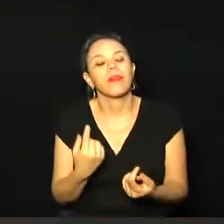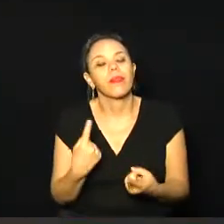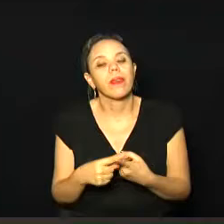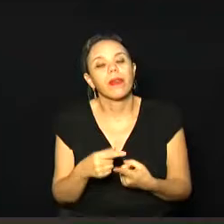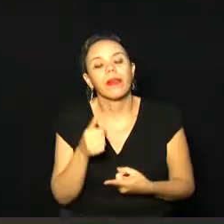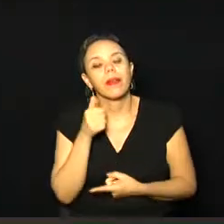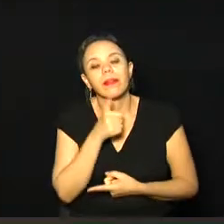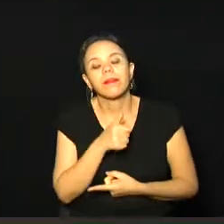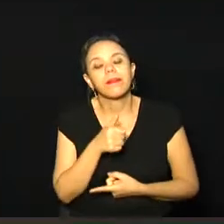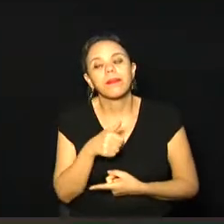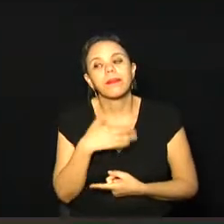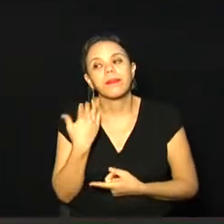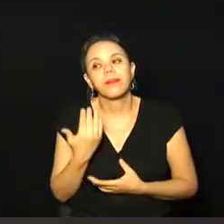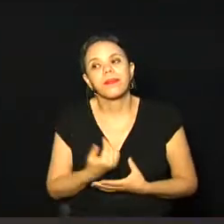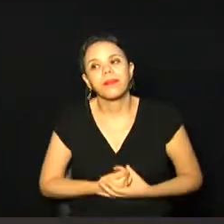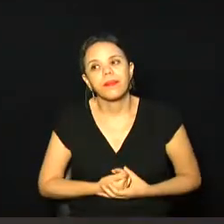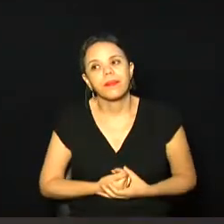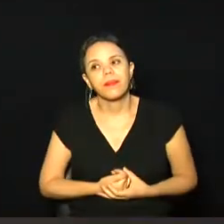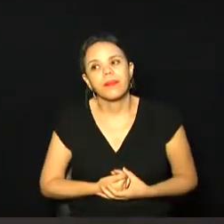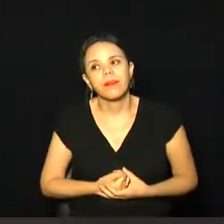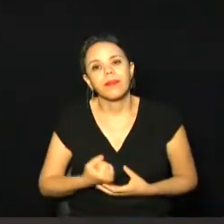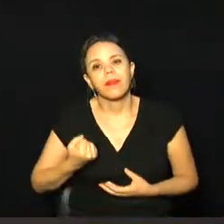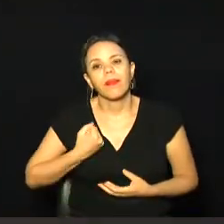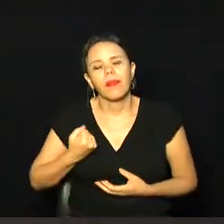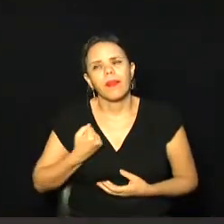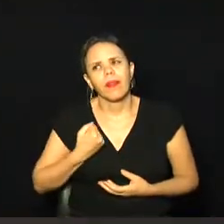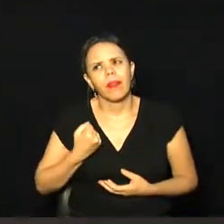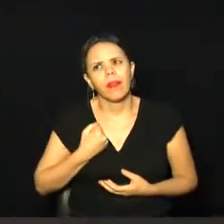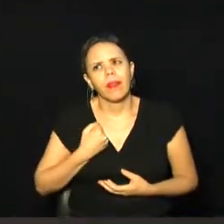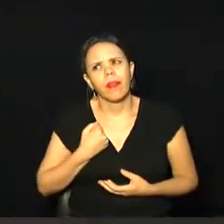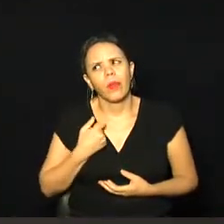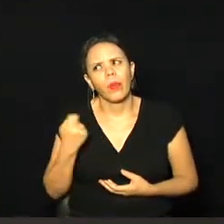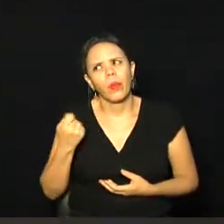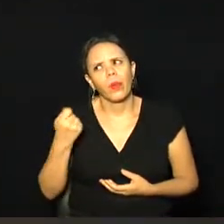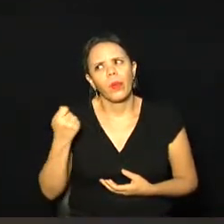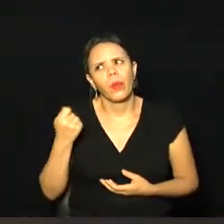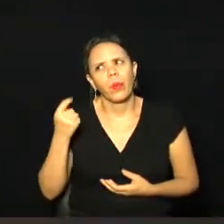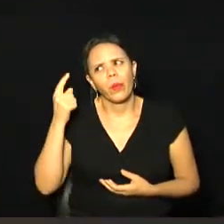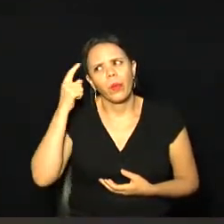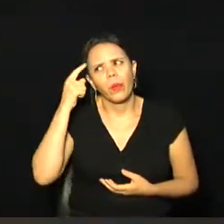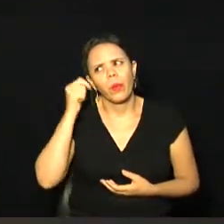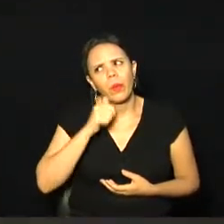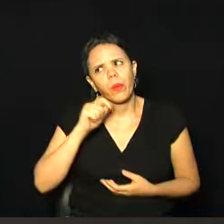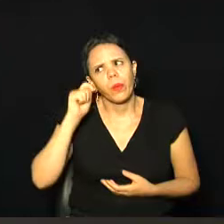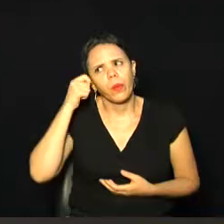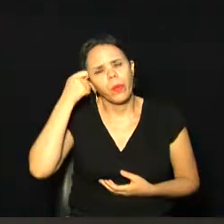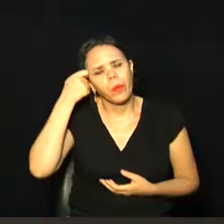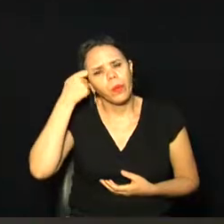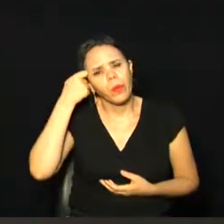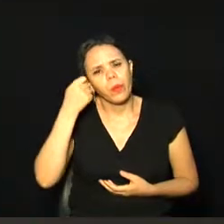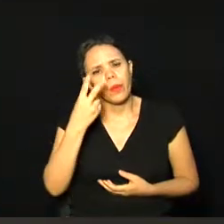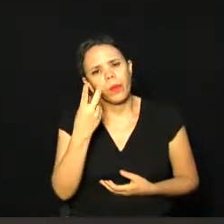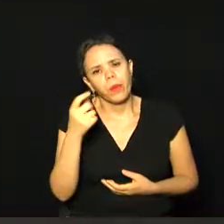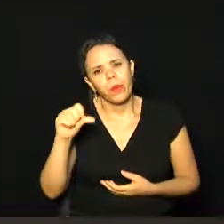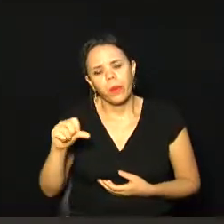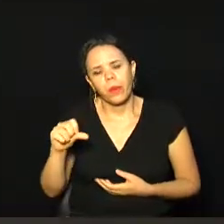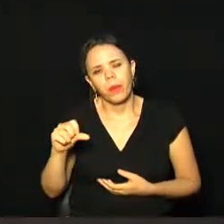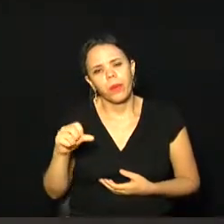mulheres estão morrendo? Esse número fica ainda mais grave quando a gente pensa nas mulheres negras. Em